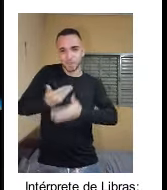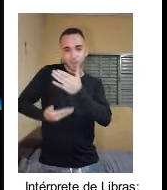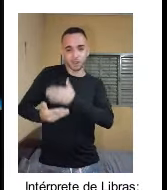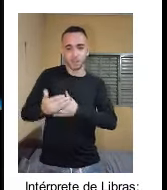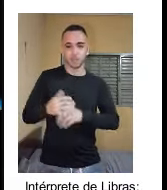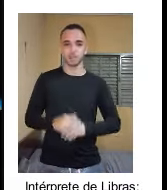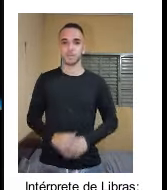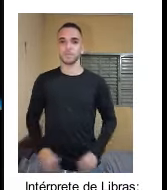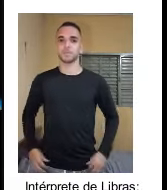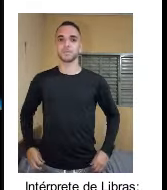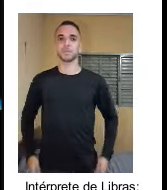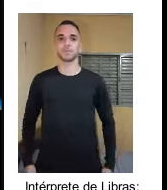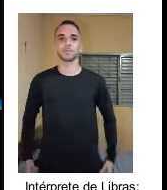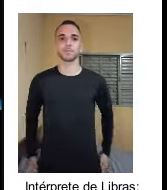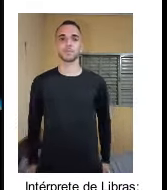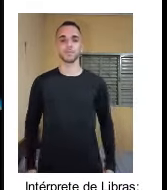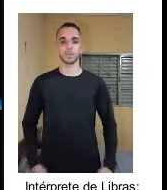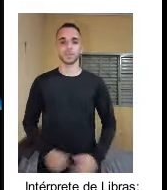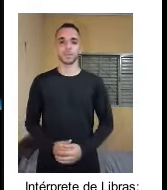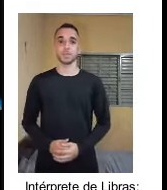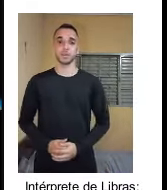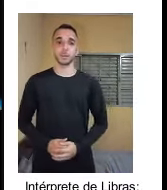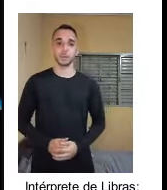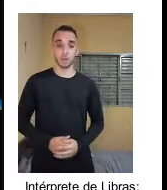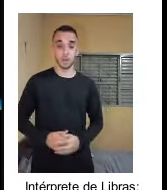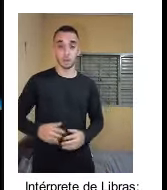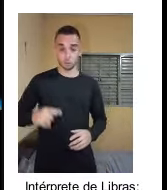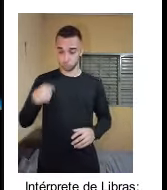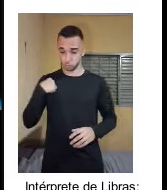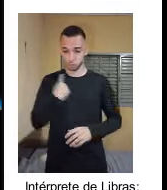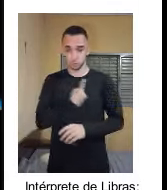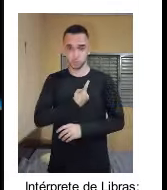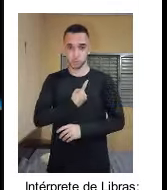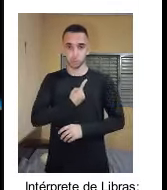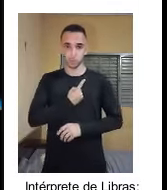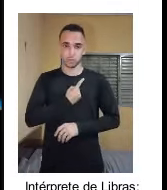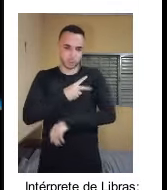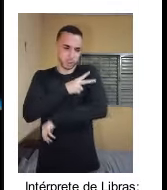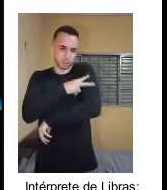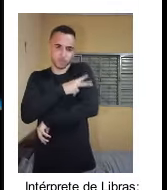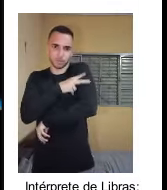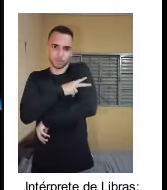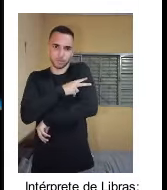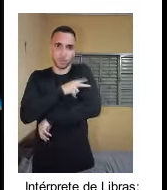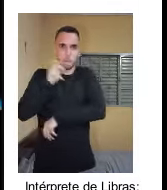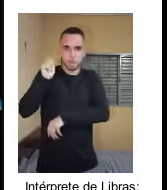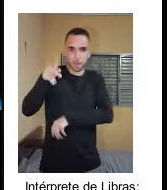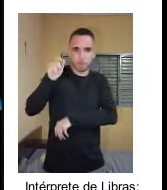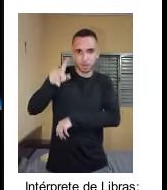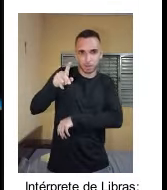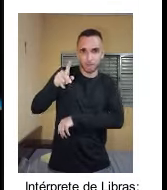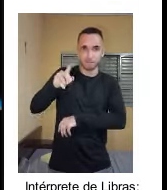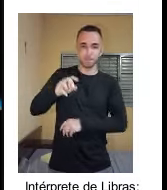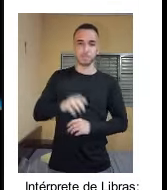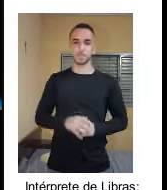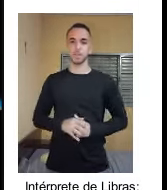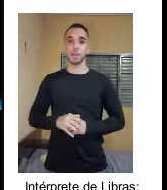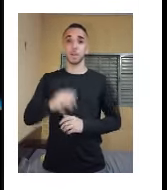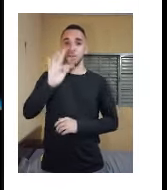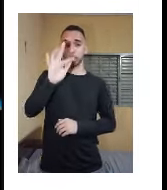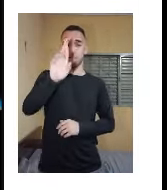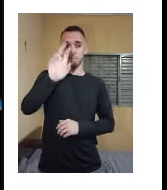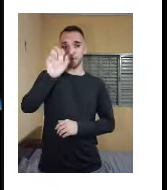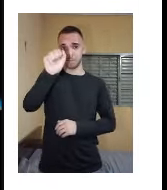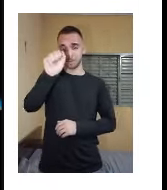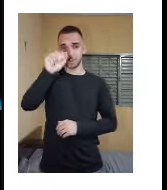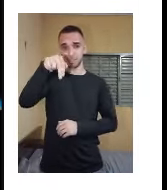o nosso líder, né, o Papa Francisco, já destacou bem, né, e eu